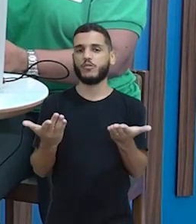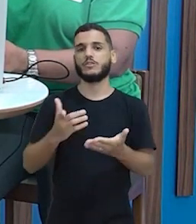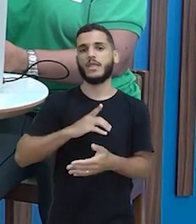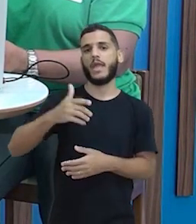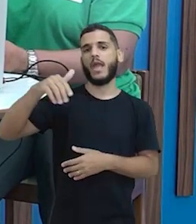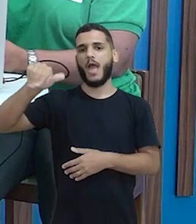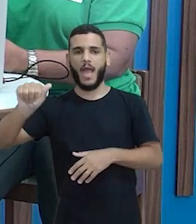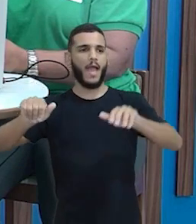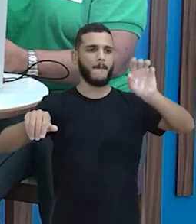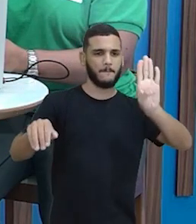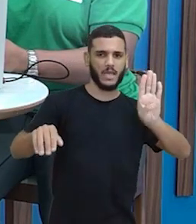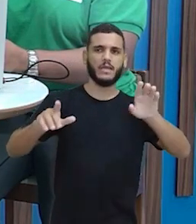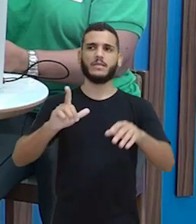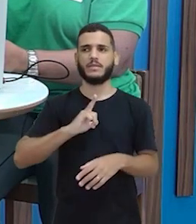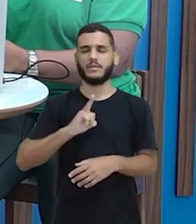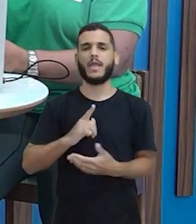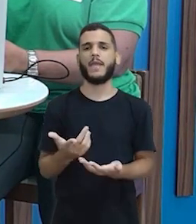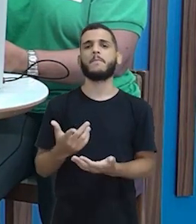vai o time B